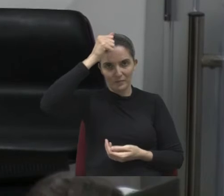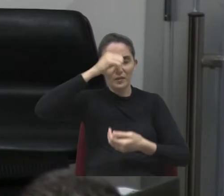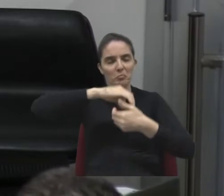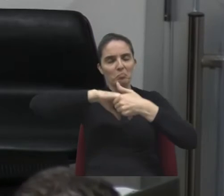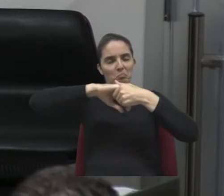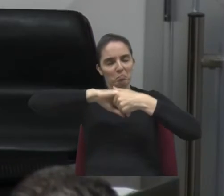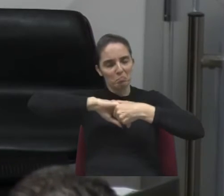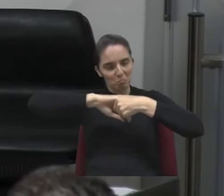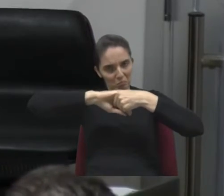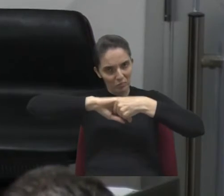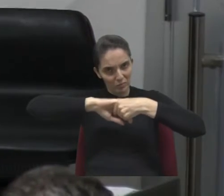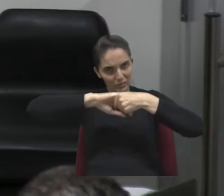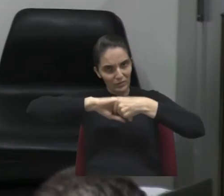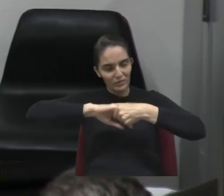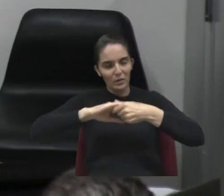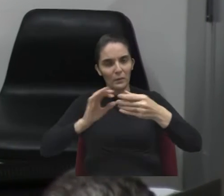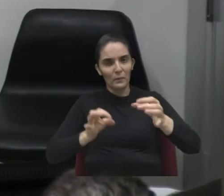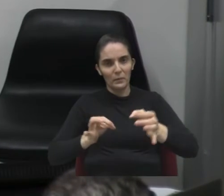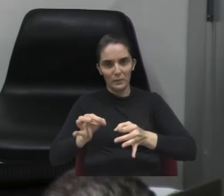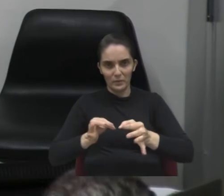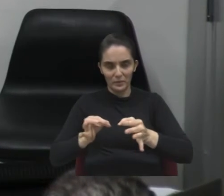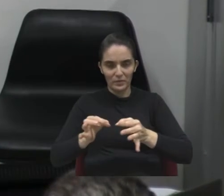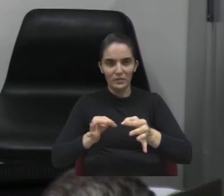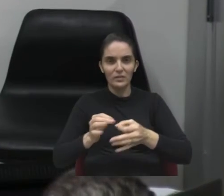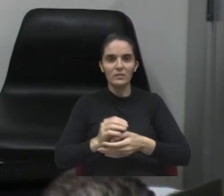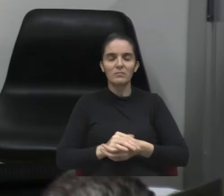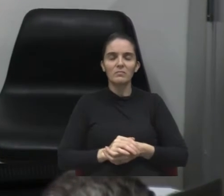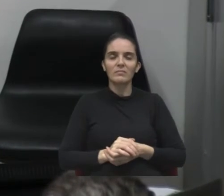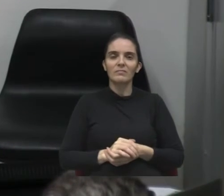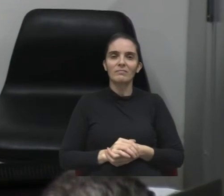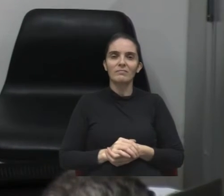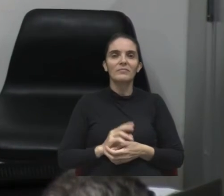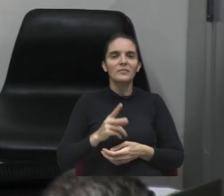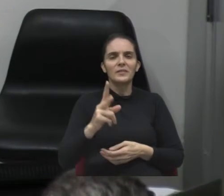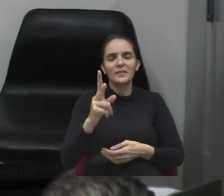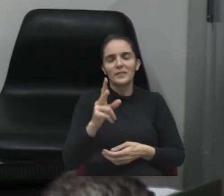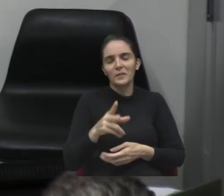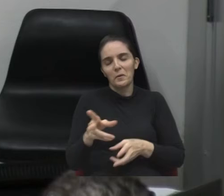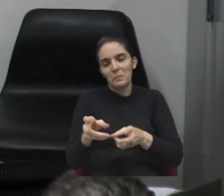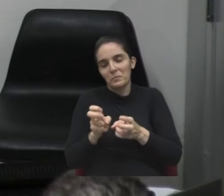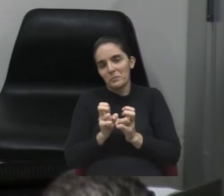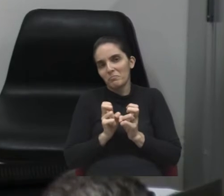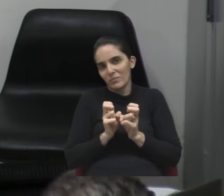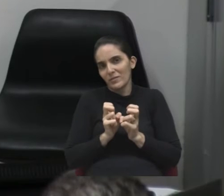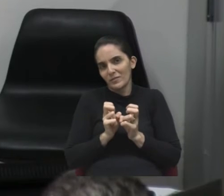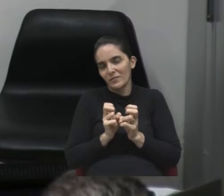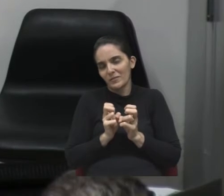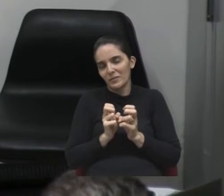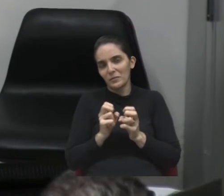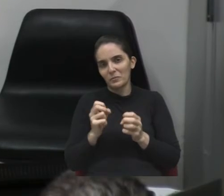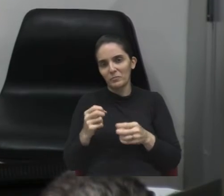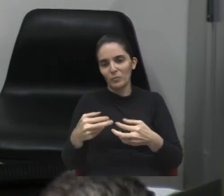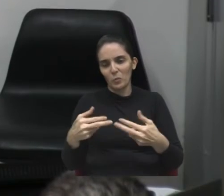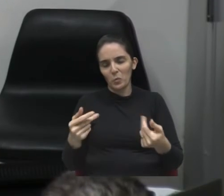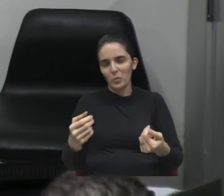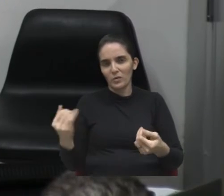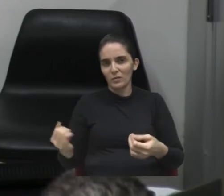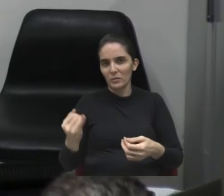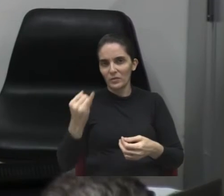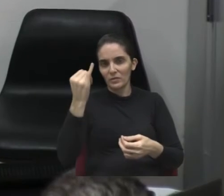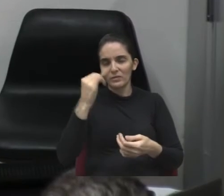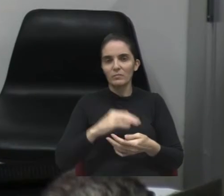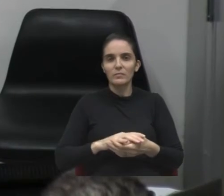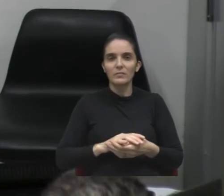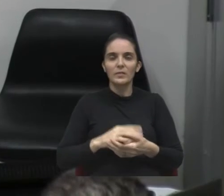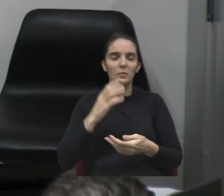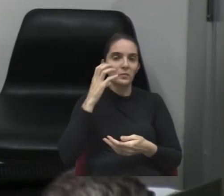pela propositura. Como sempre, né, uma sensibilidade, uma percepção muito grande. E eu só me levanto aqui,